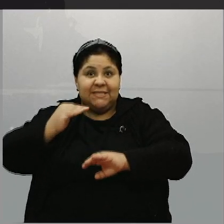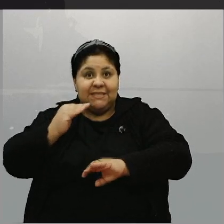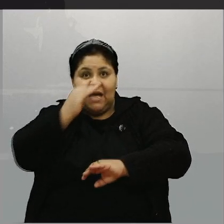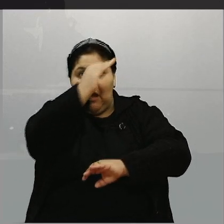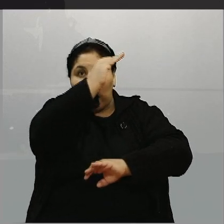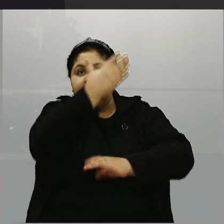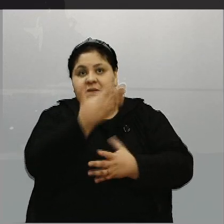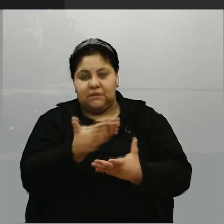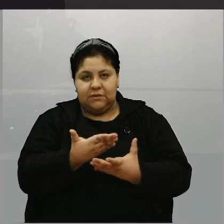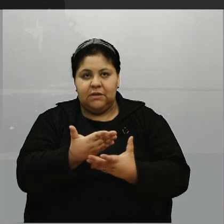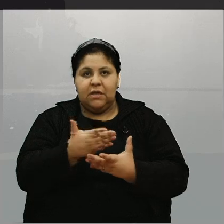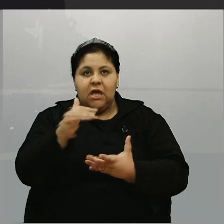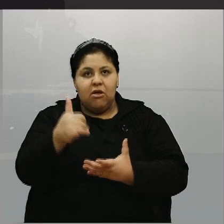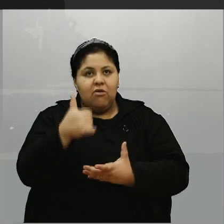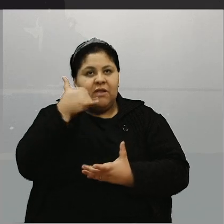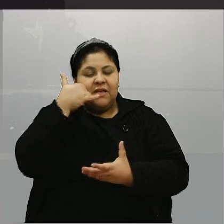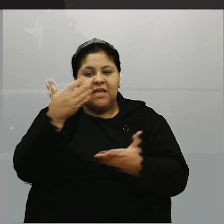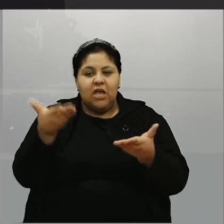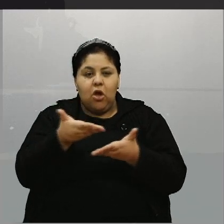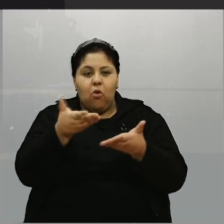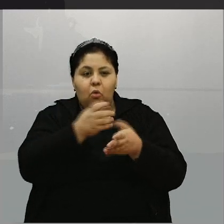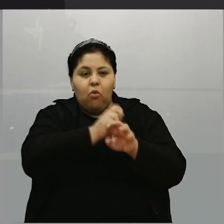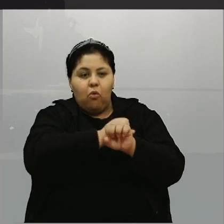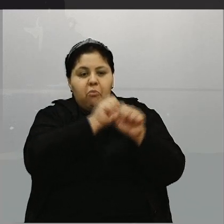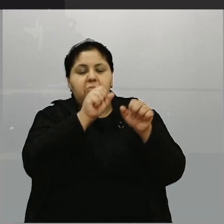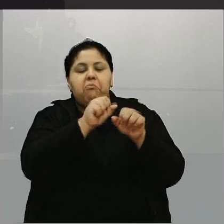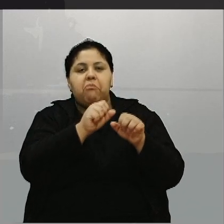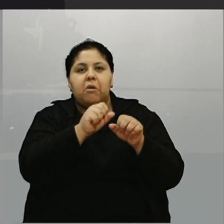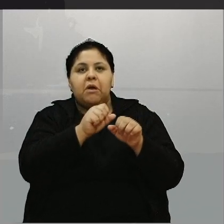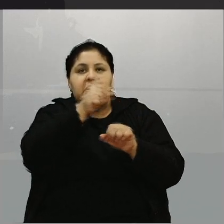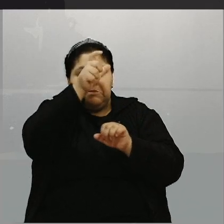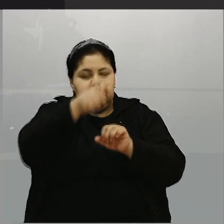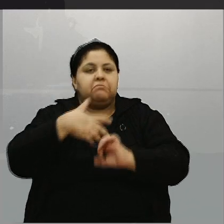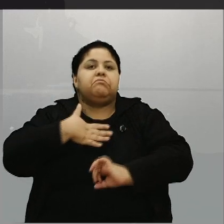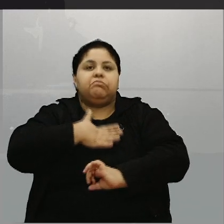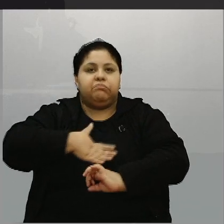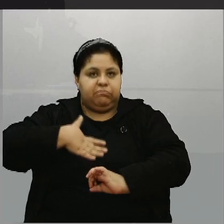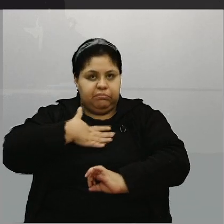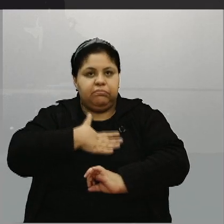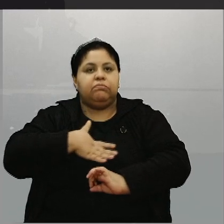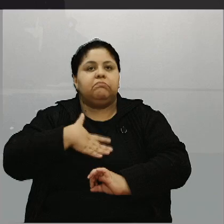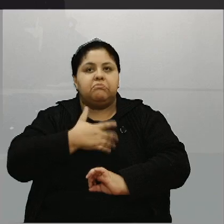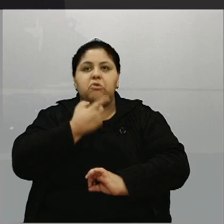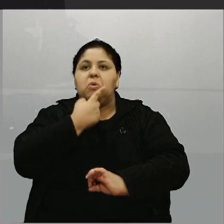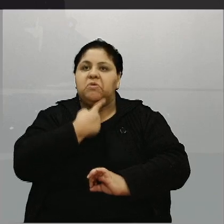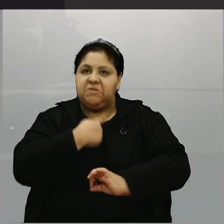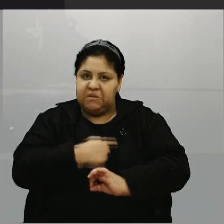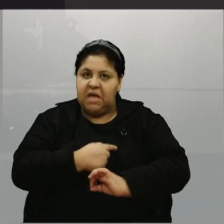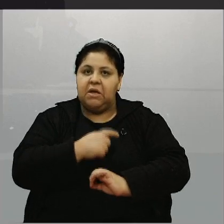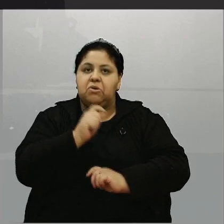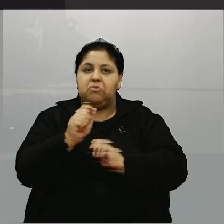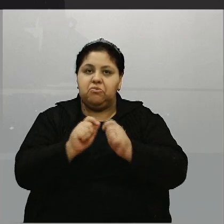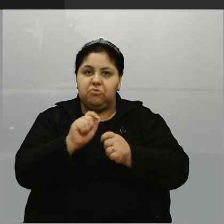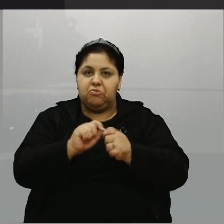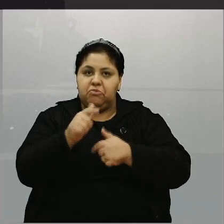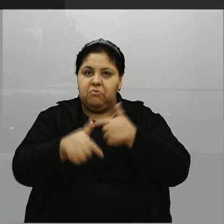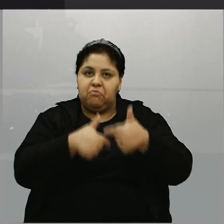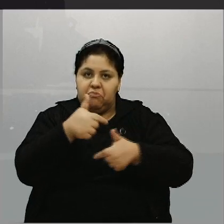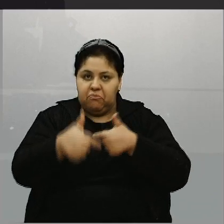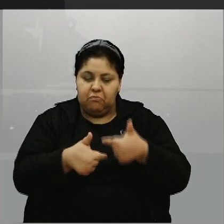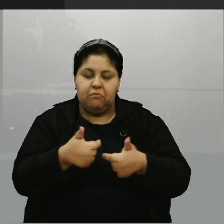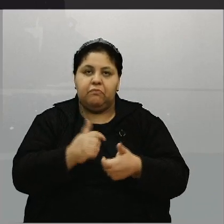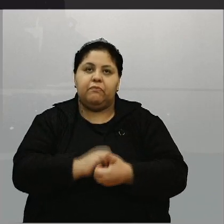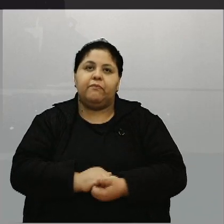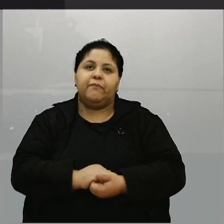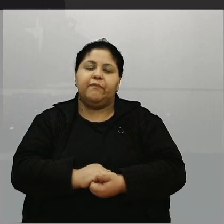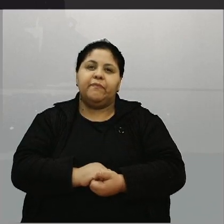Eu liguei hoje de manhã. Eles estão satisfeitos por aquilo que viram, que fizeram. E colocam vocês